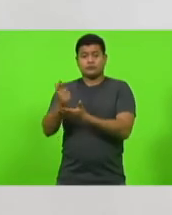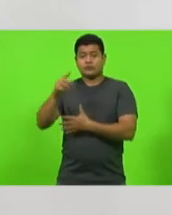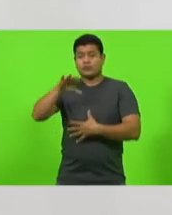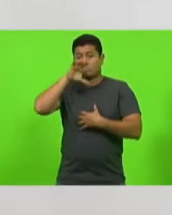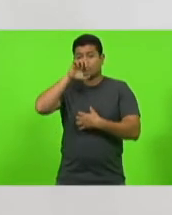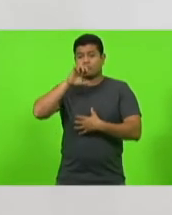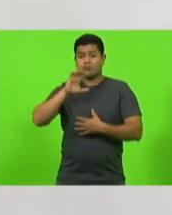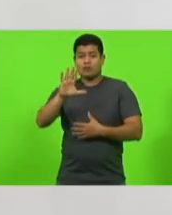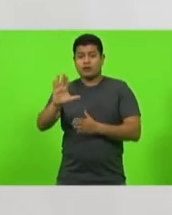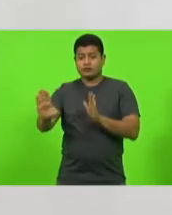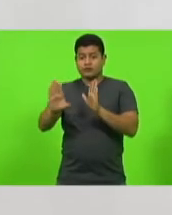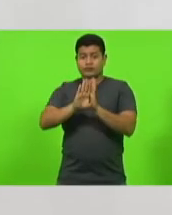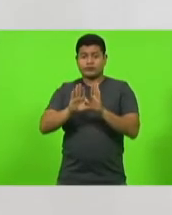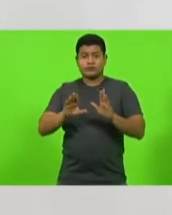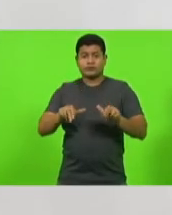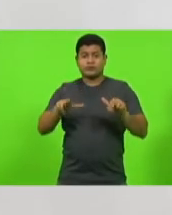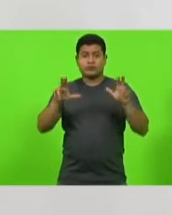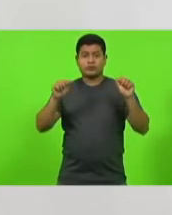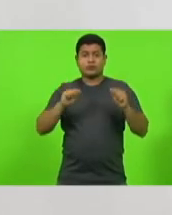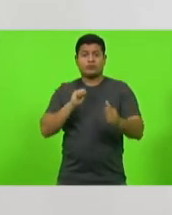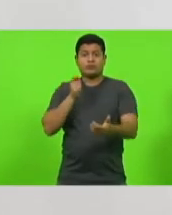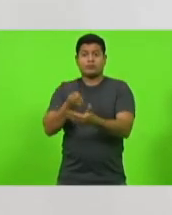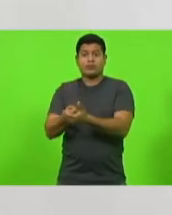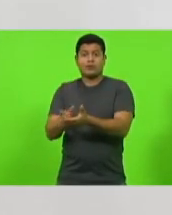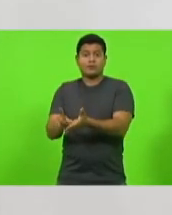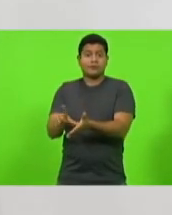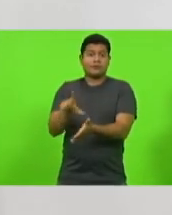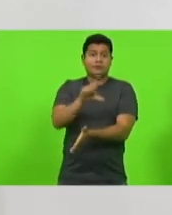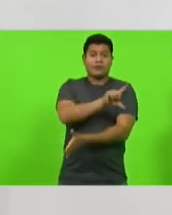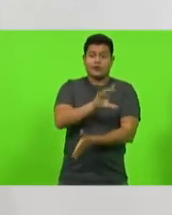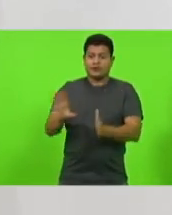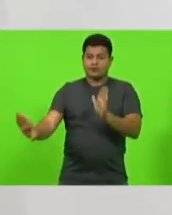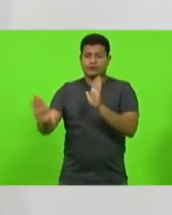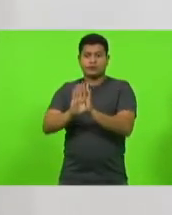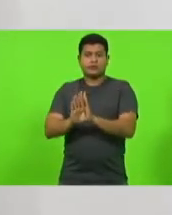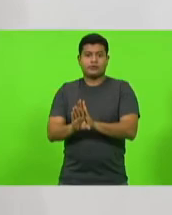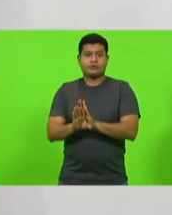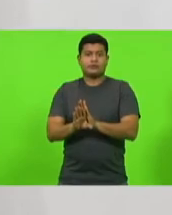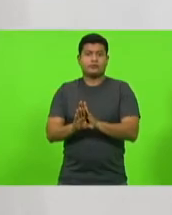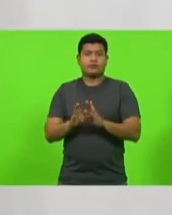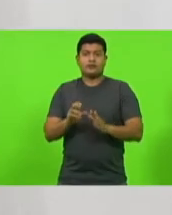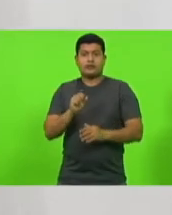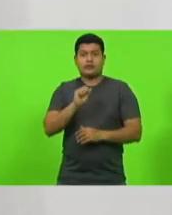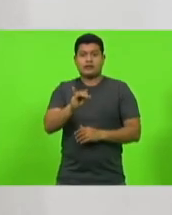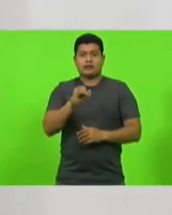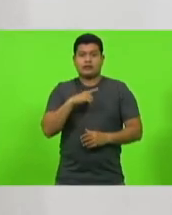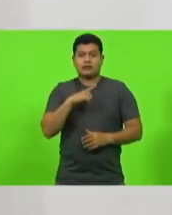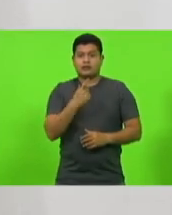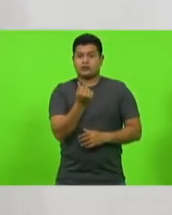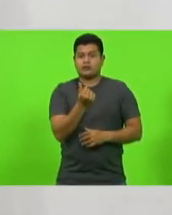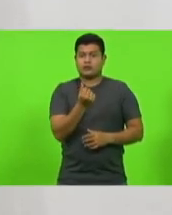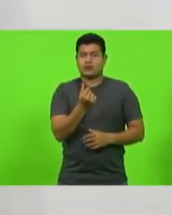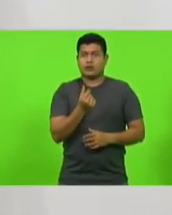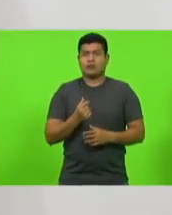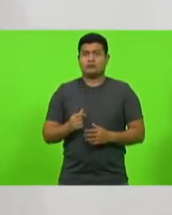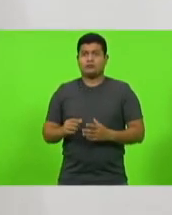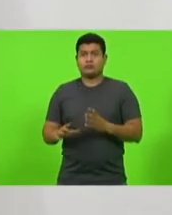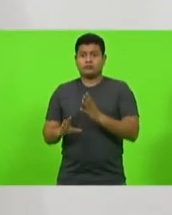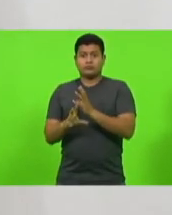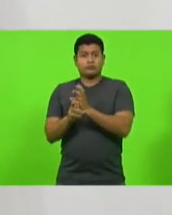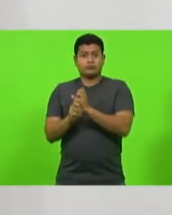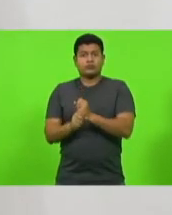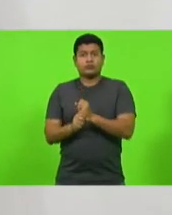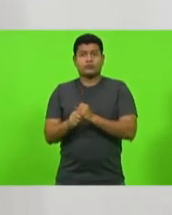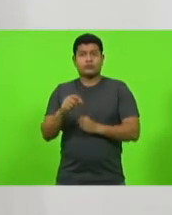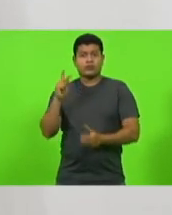em Santa Catarina. Pagou adiantado ainda, diga-se de passagem. Se existe algum dinheiro desse total que está